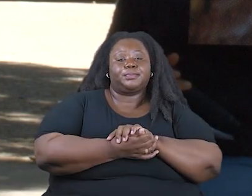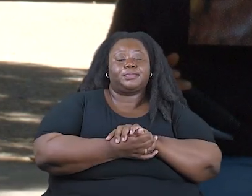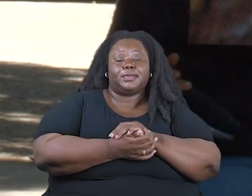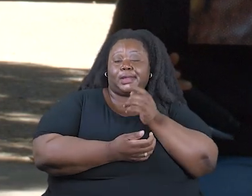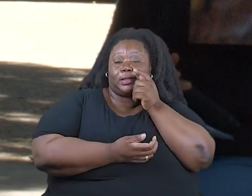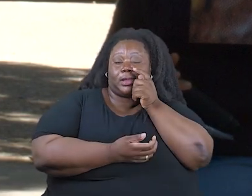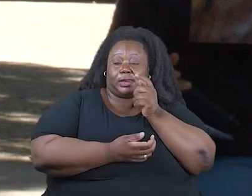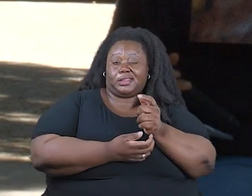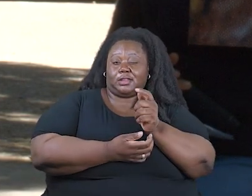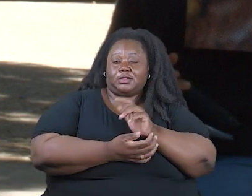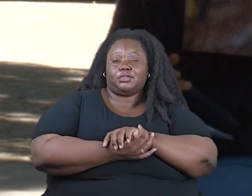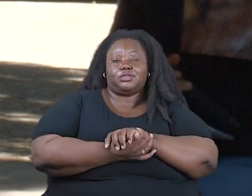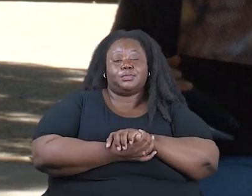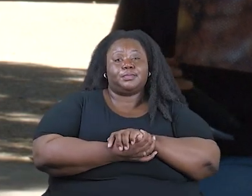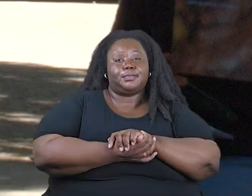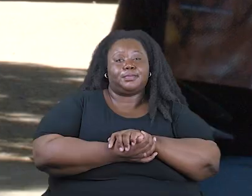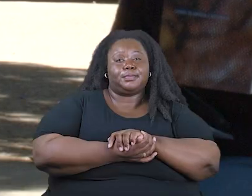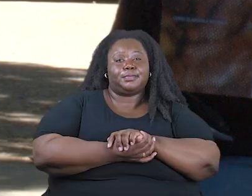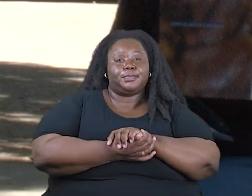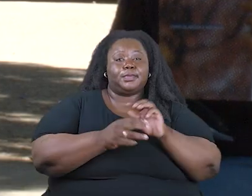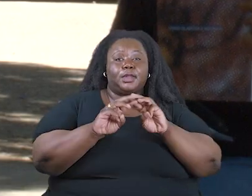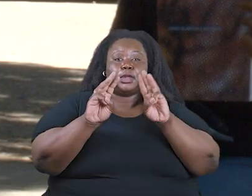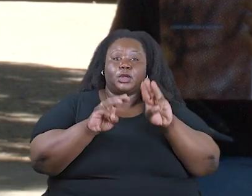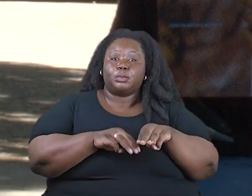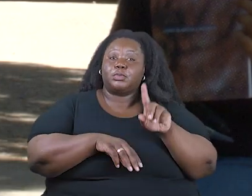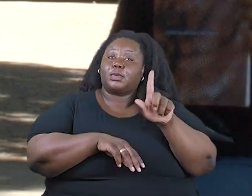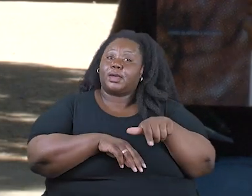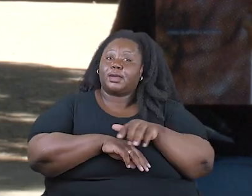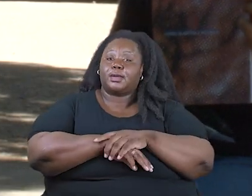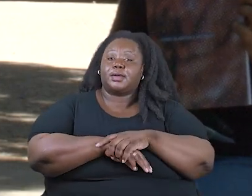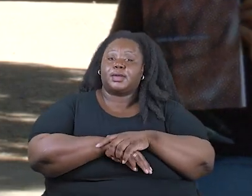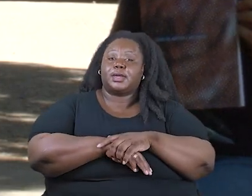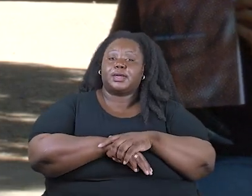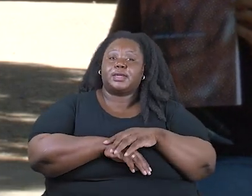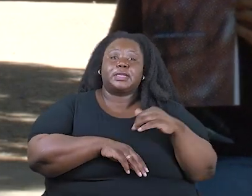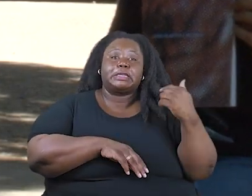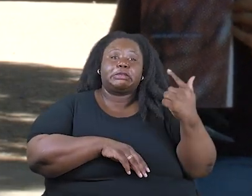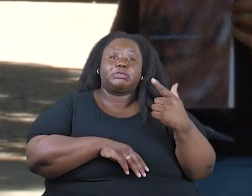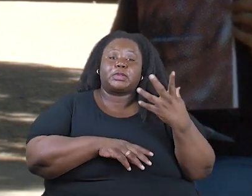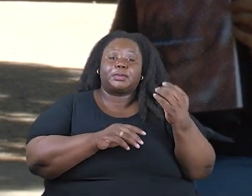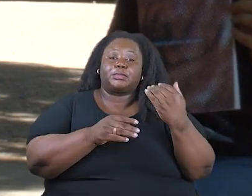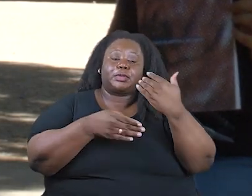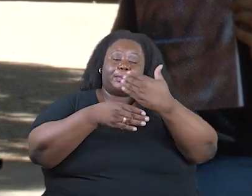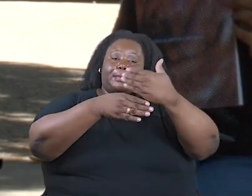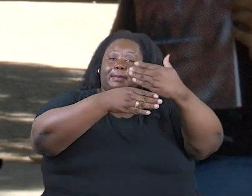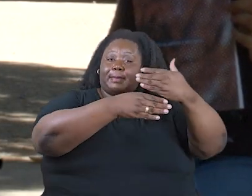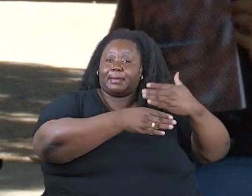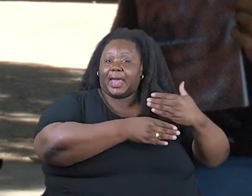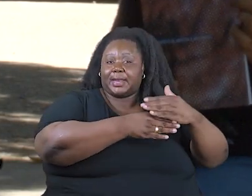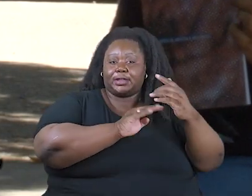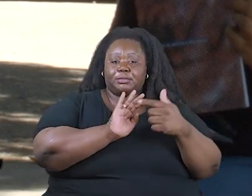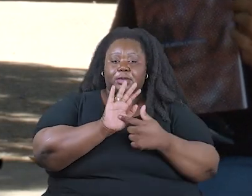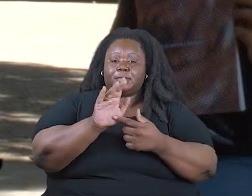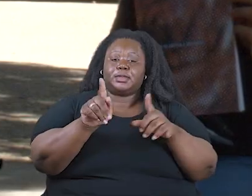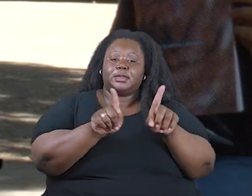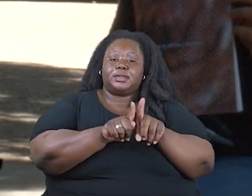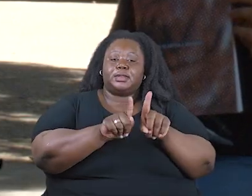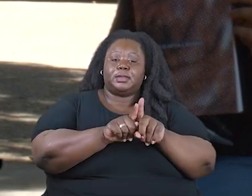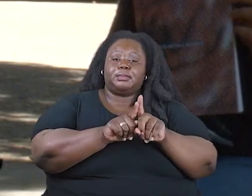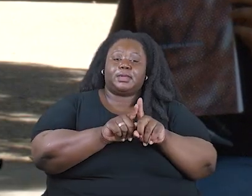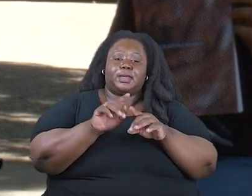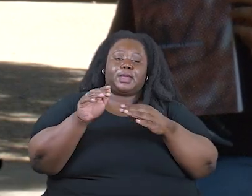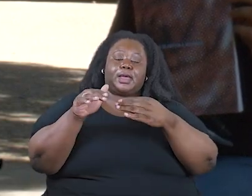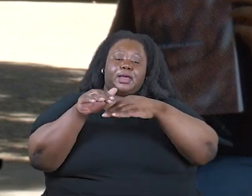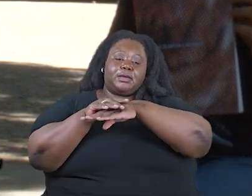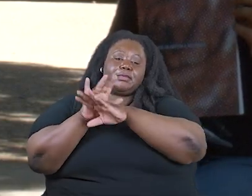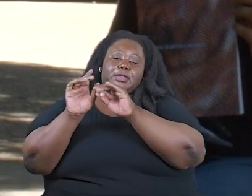acho interessante, que o Museu da Pampulha é um museu que não tem muita parede, né, para expor. E também a reserva técnica